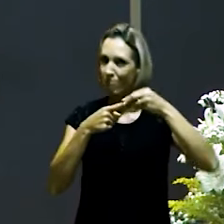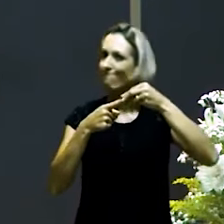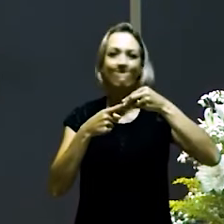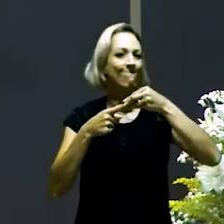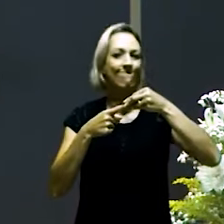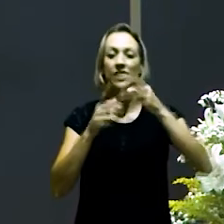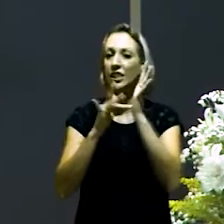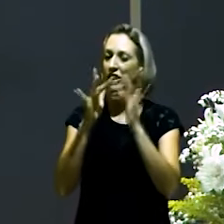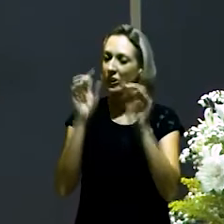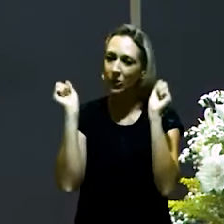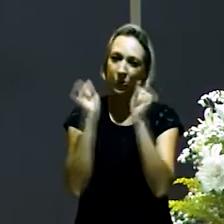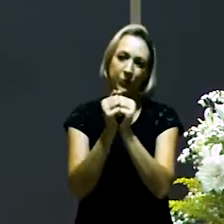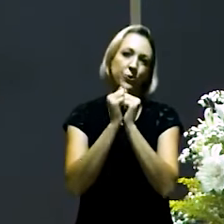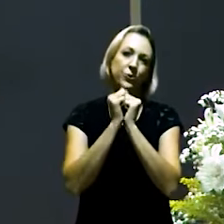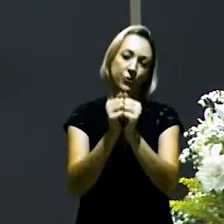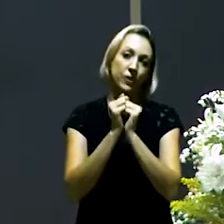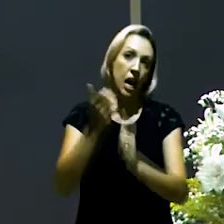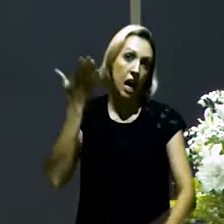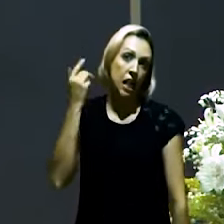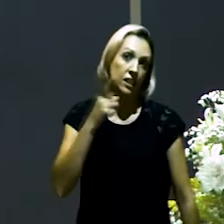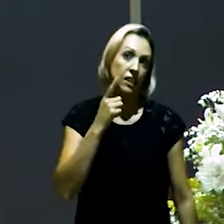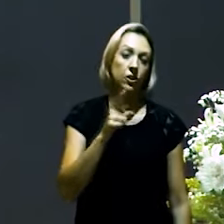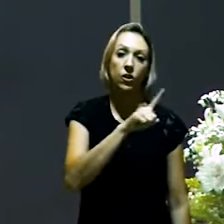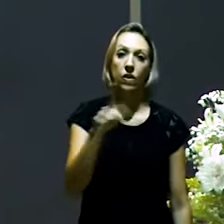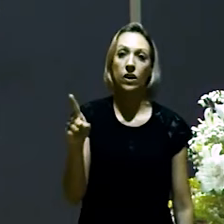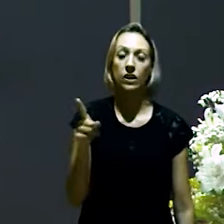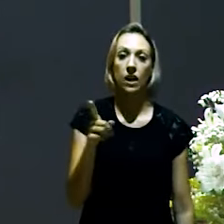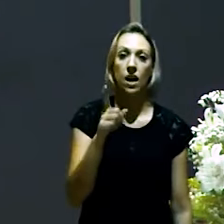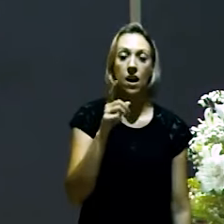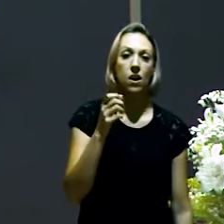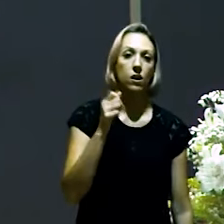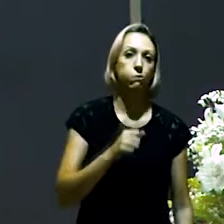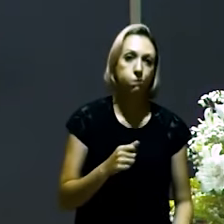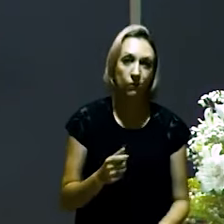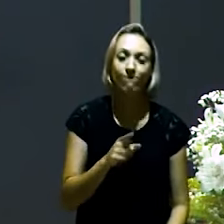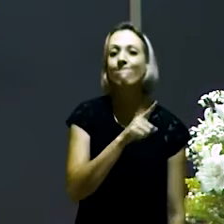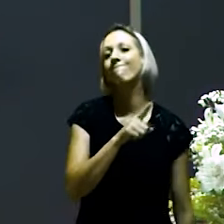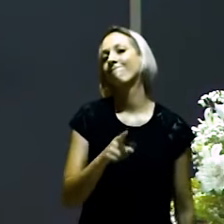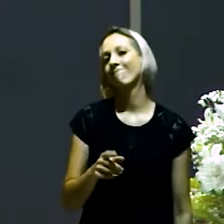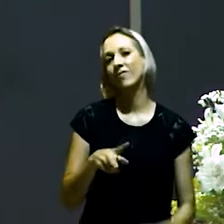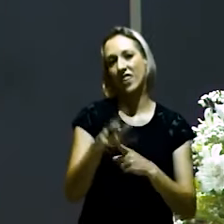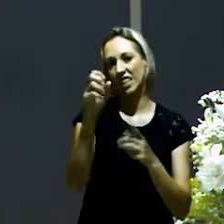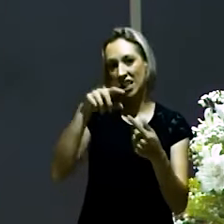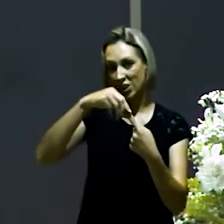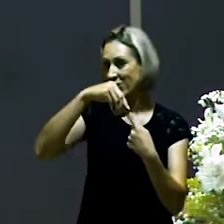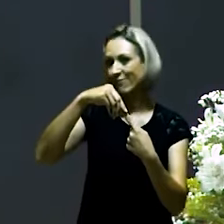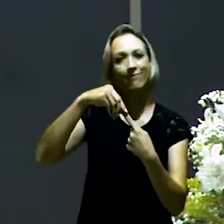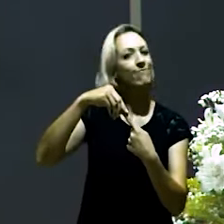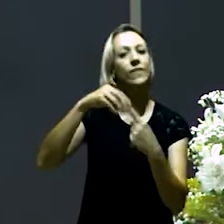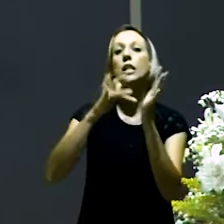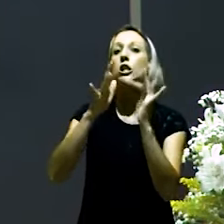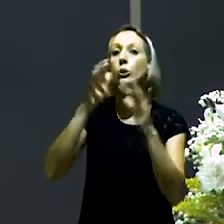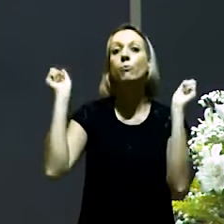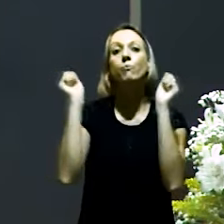Quem te arrancou do mundo de prostituição não foi uma decisão do seu coração, foi o Cristo vitorioso. Se dependesse de você, você seria